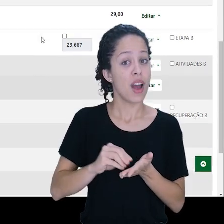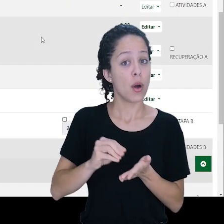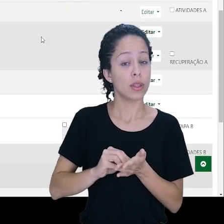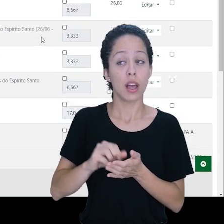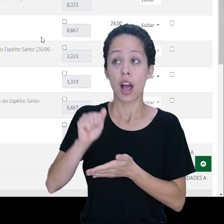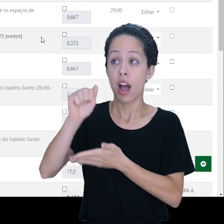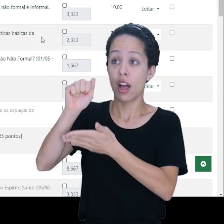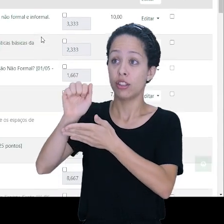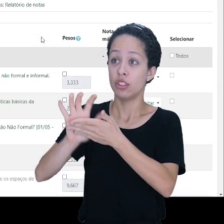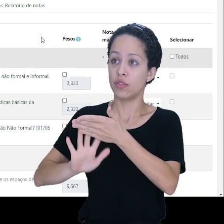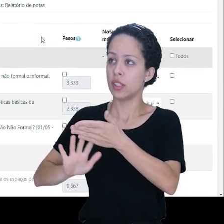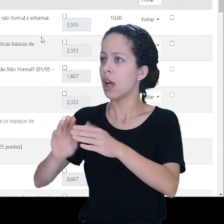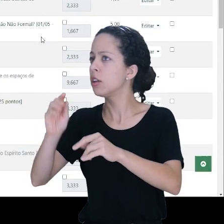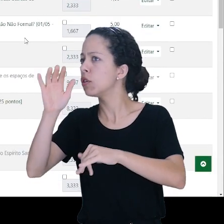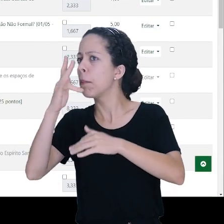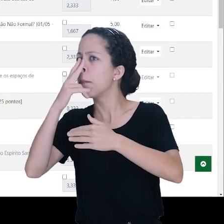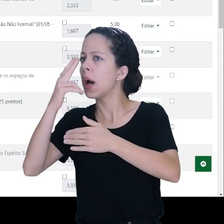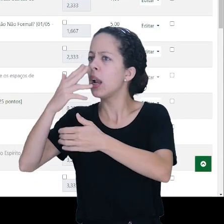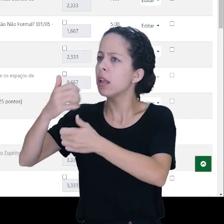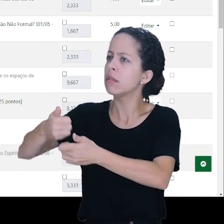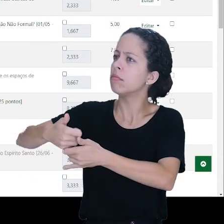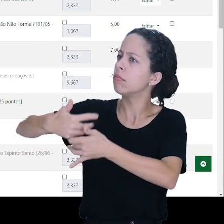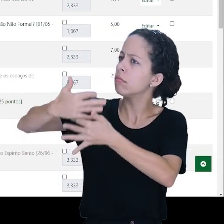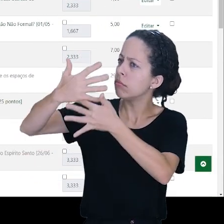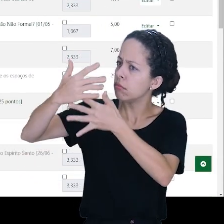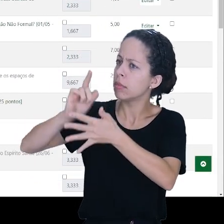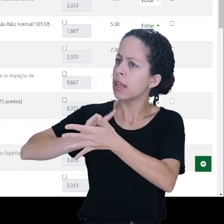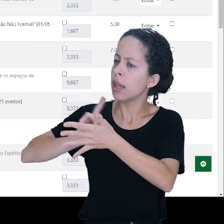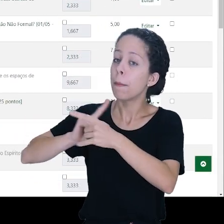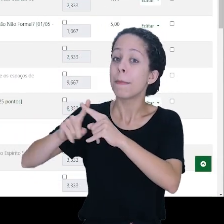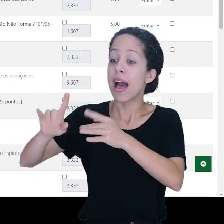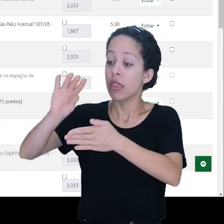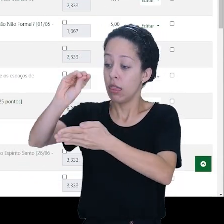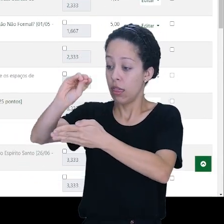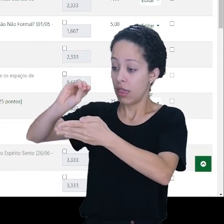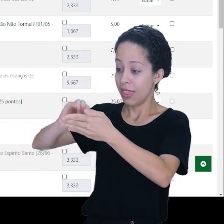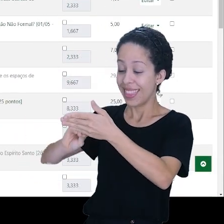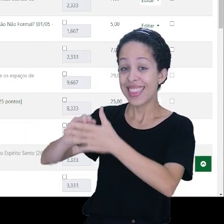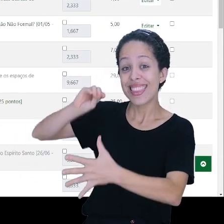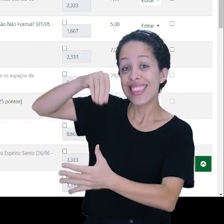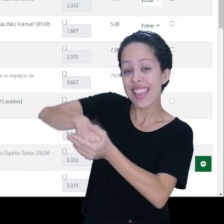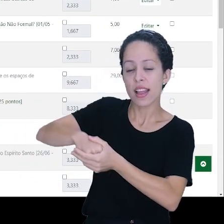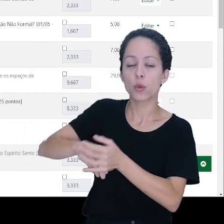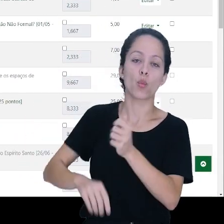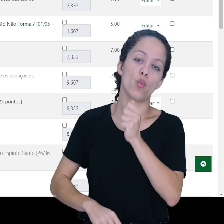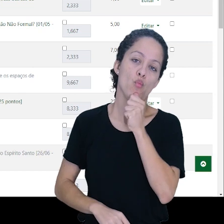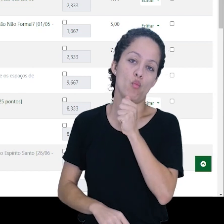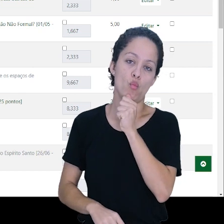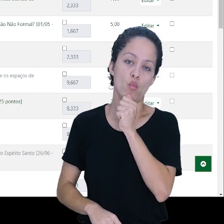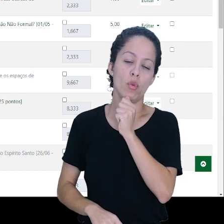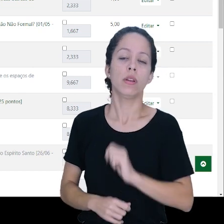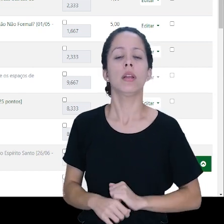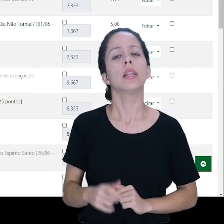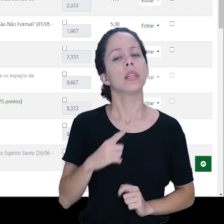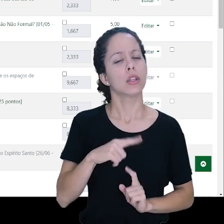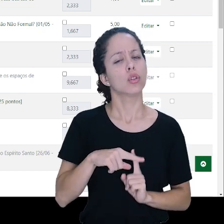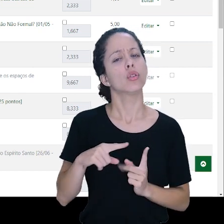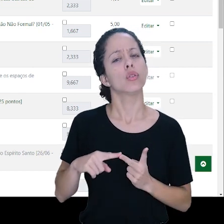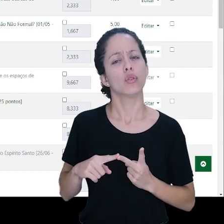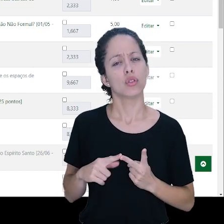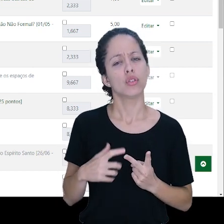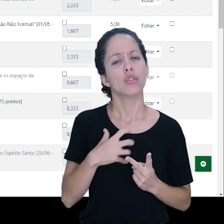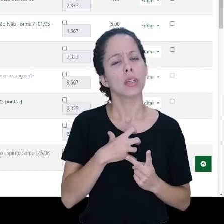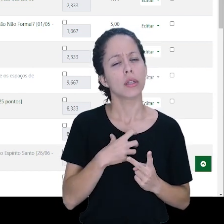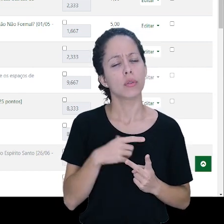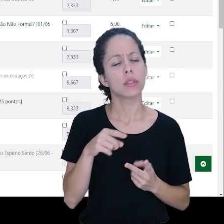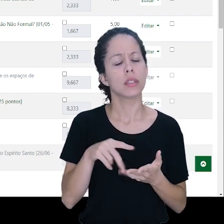dessas categorias que é o que nós vamos fazer agora ou seja aqui ó tem duas formas de você mover tá mas